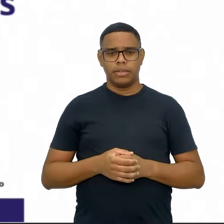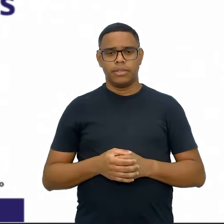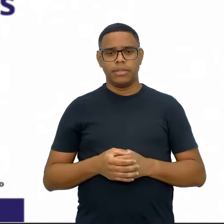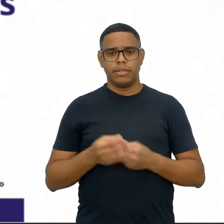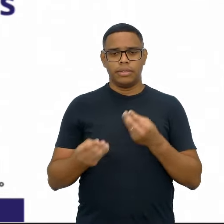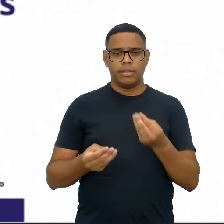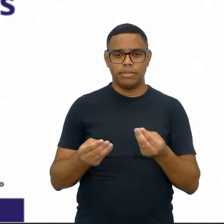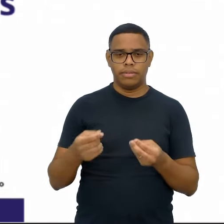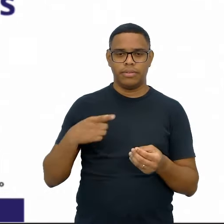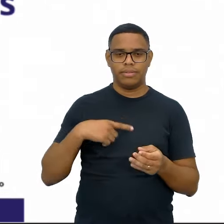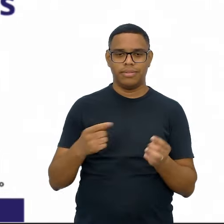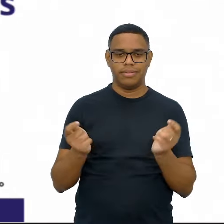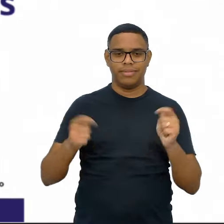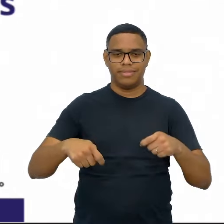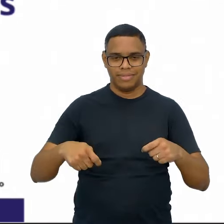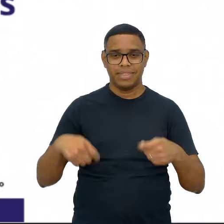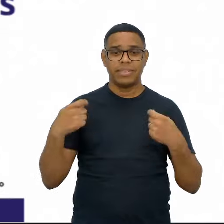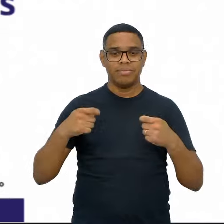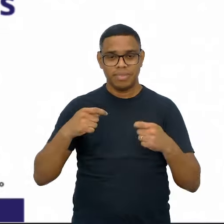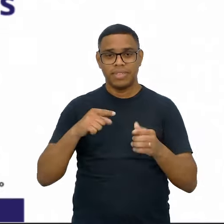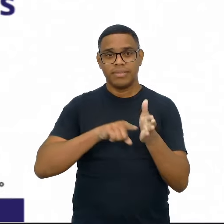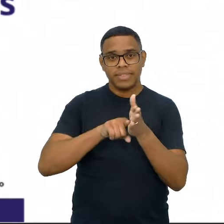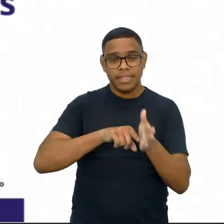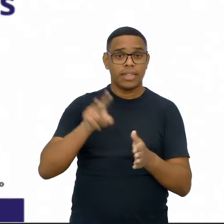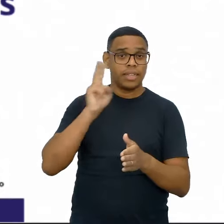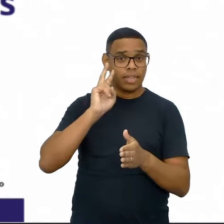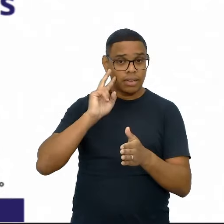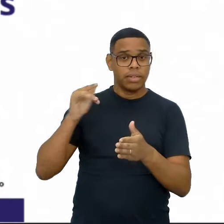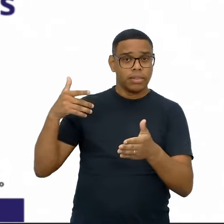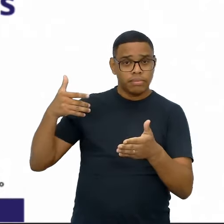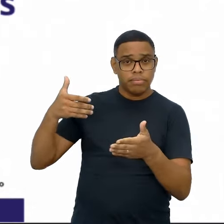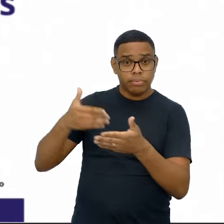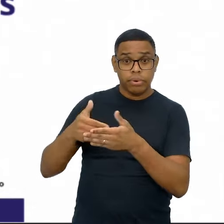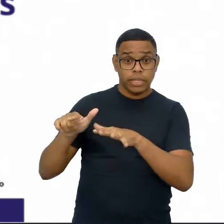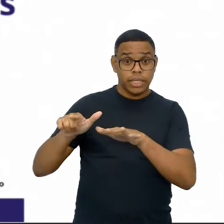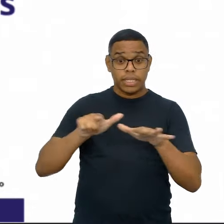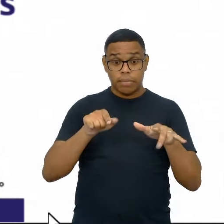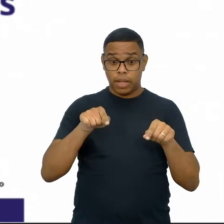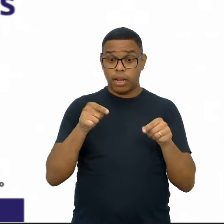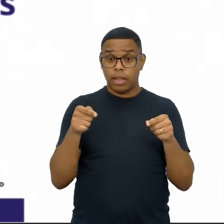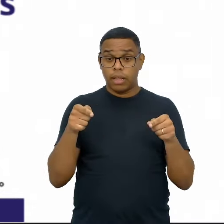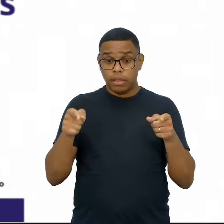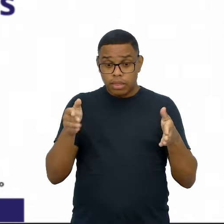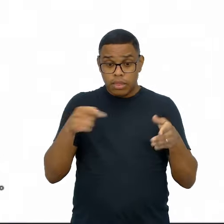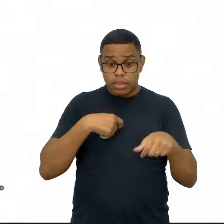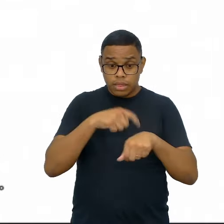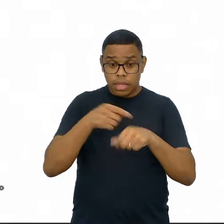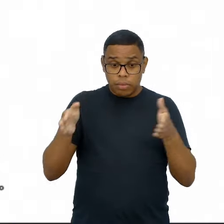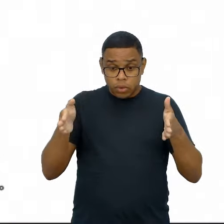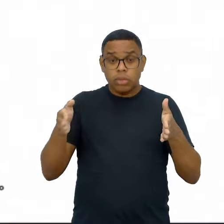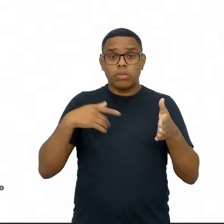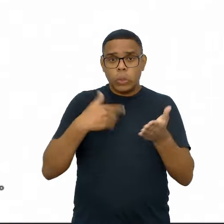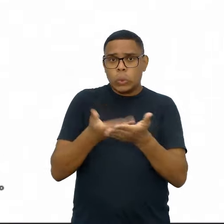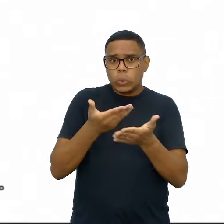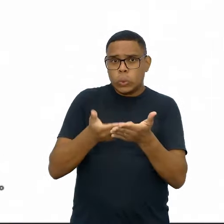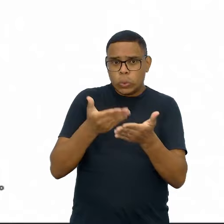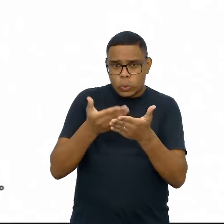quais habilidades que merecem, né, ser revisitadas durante essa semana específica de estudos